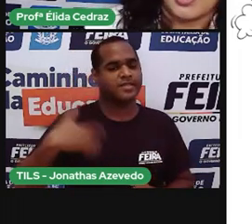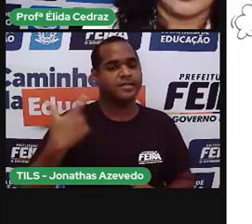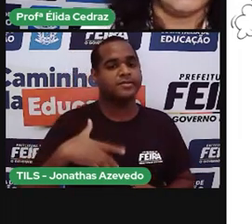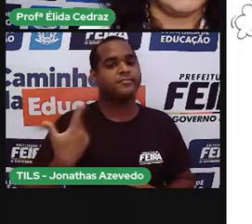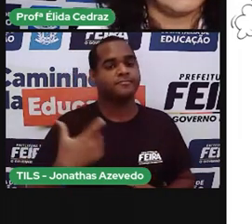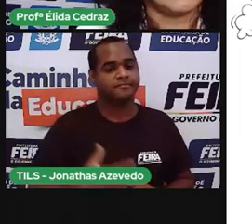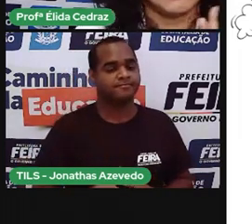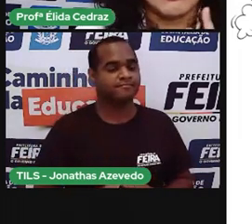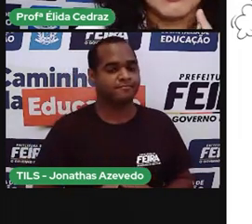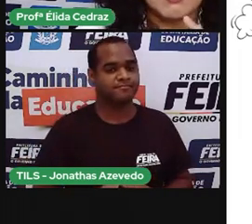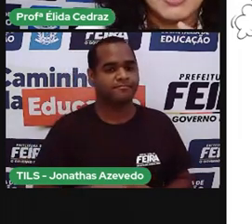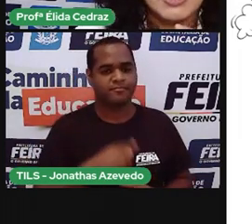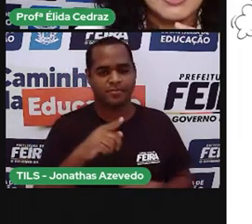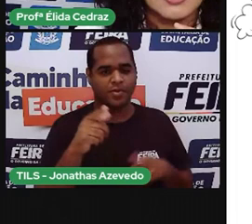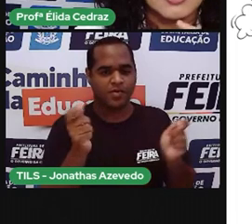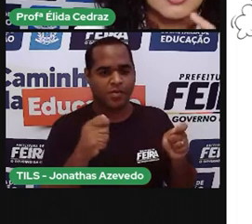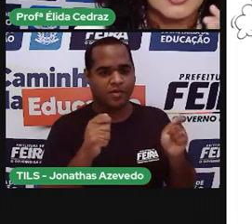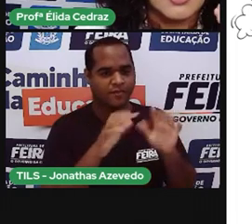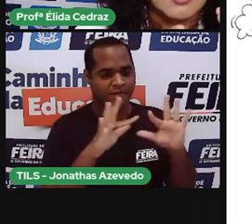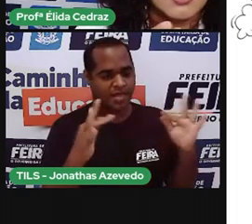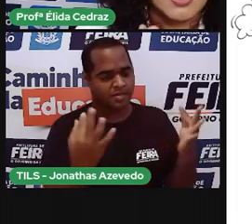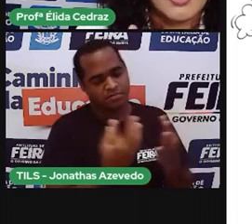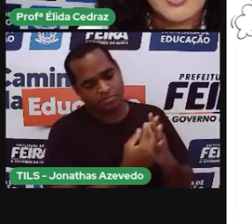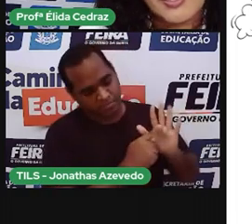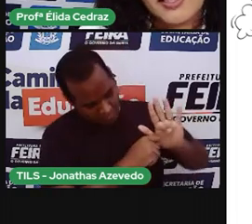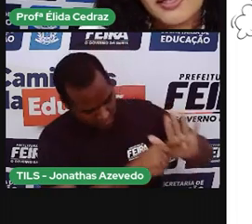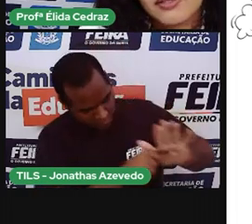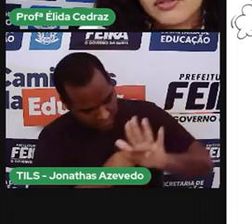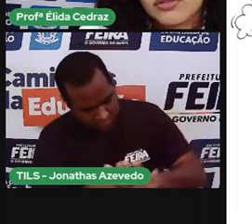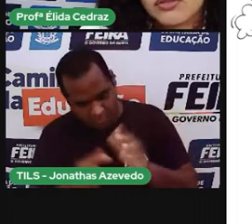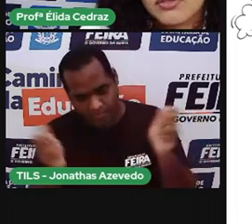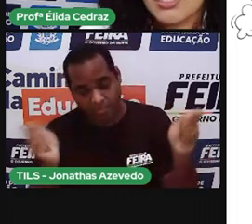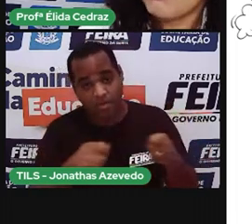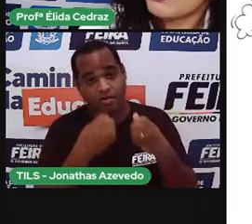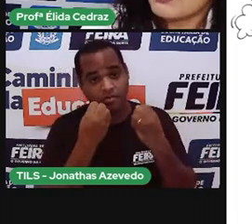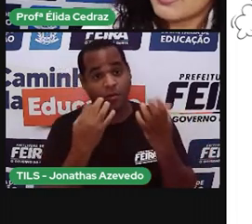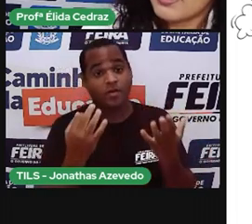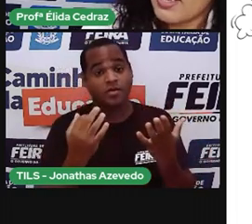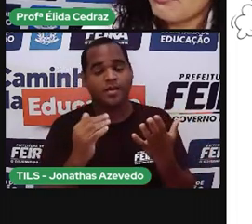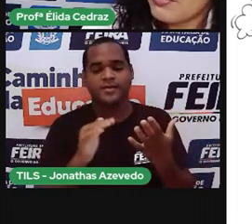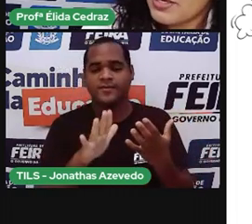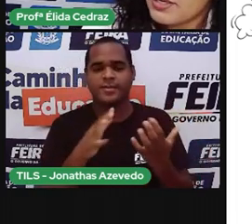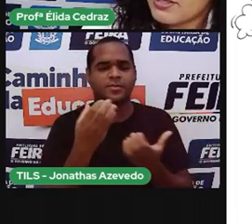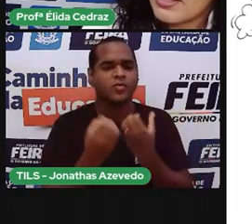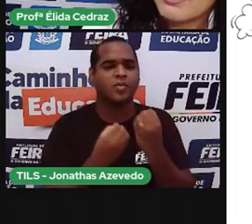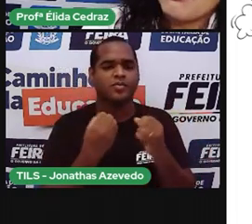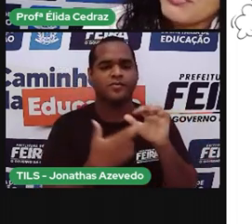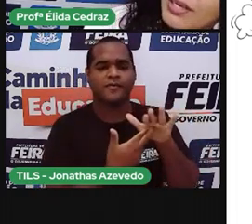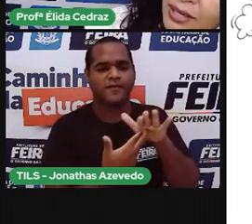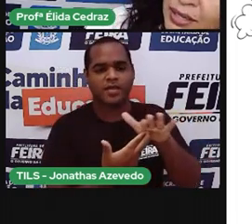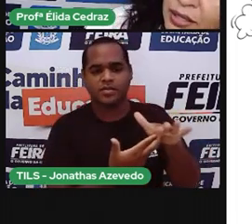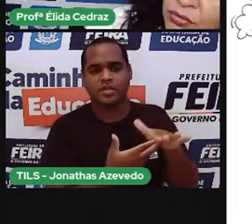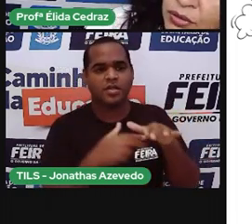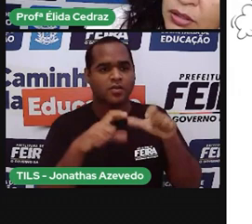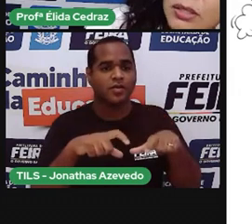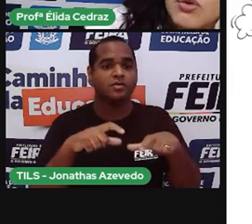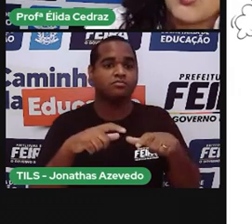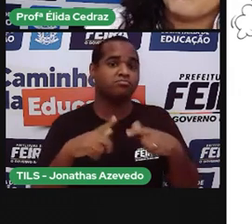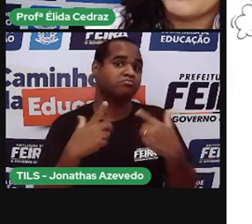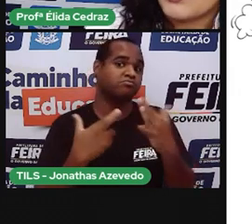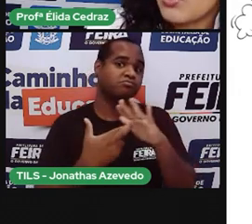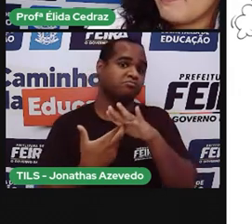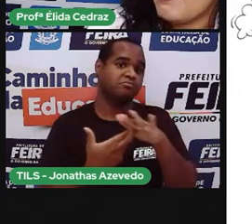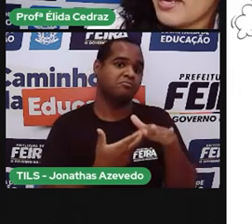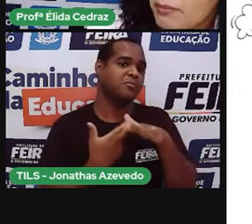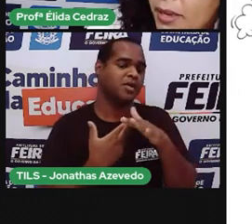pode ajudar a sua família a ir fazer a feira na feira livre.